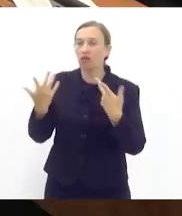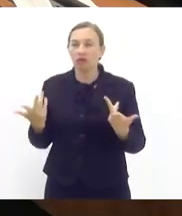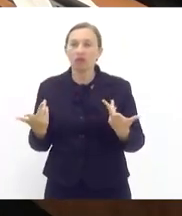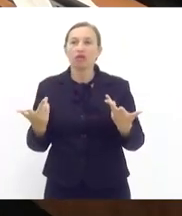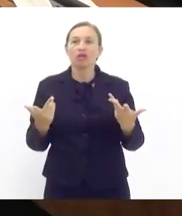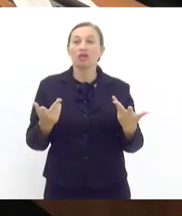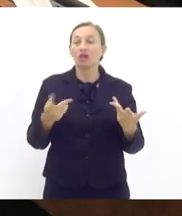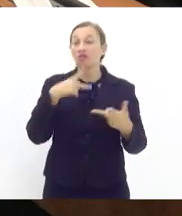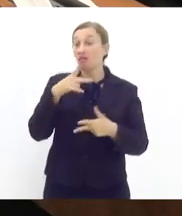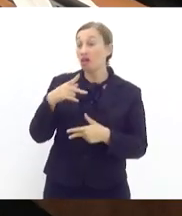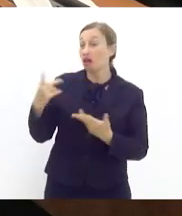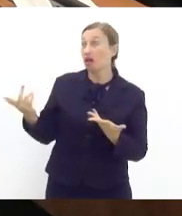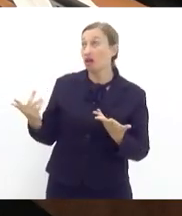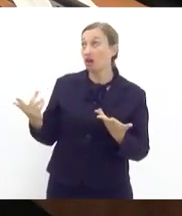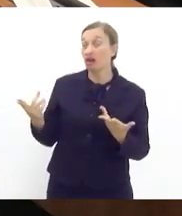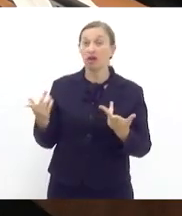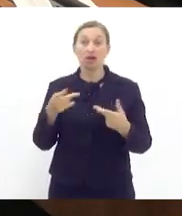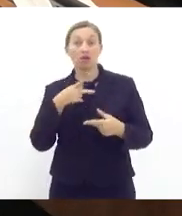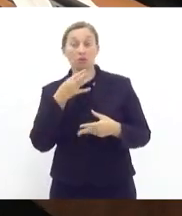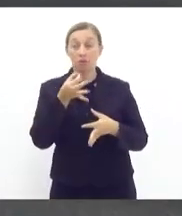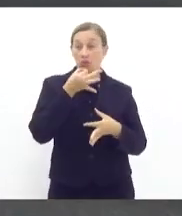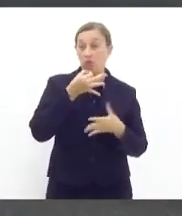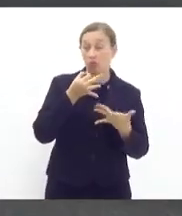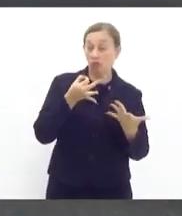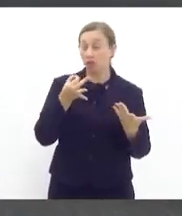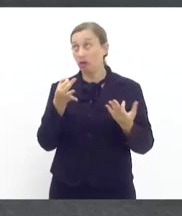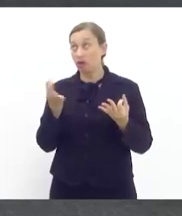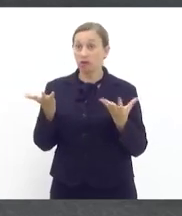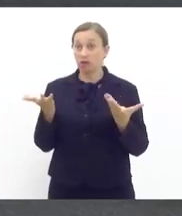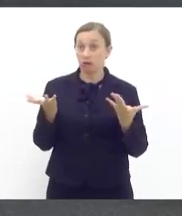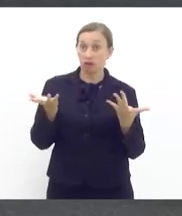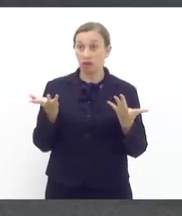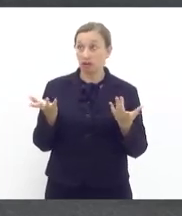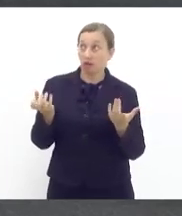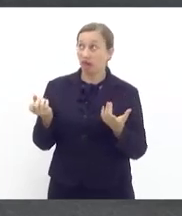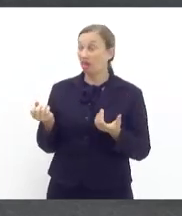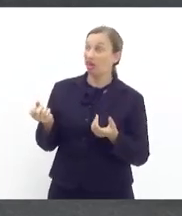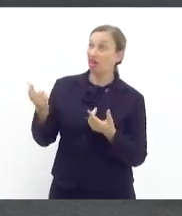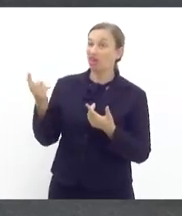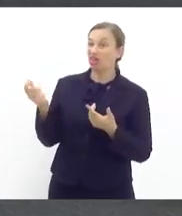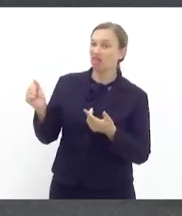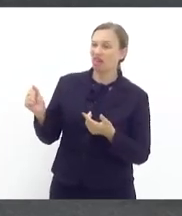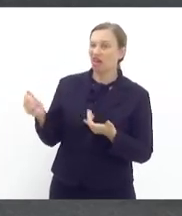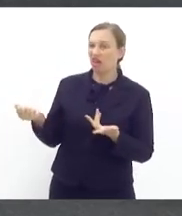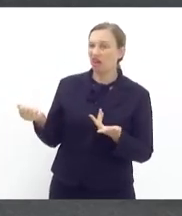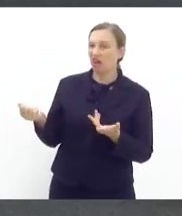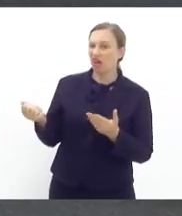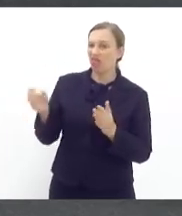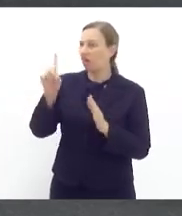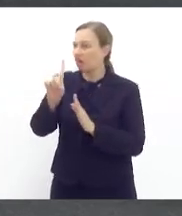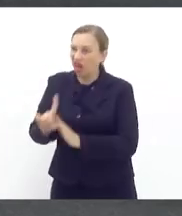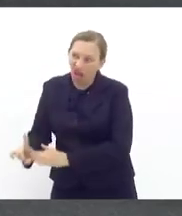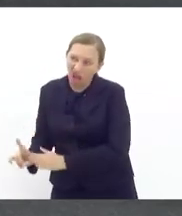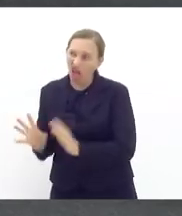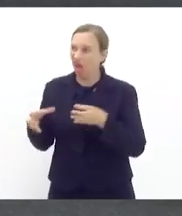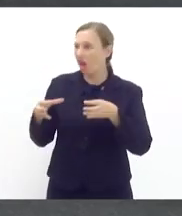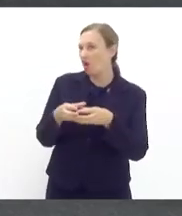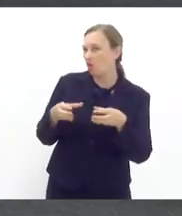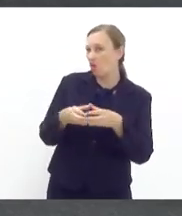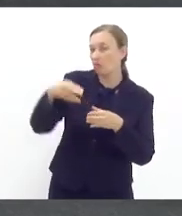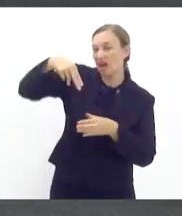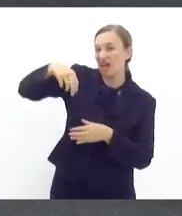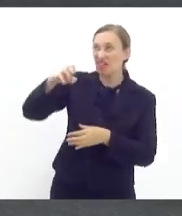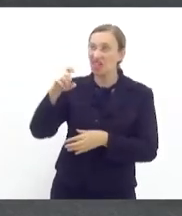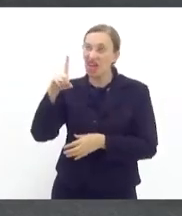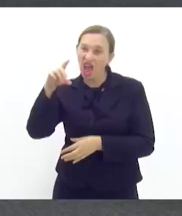para esses argumentos para esses subterfúgios de extrema direita grupos neonazistas